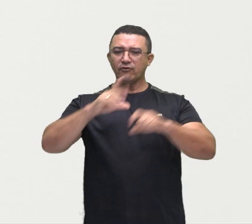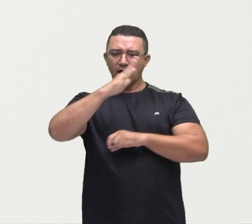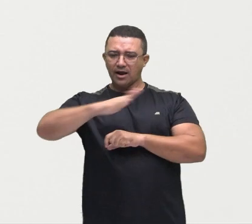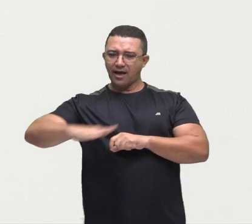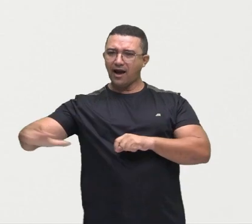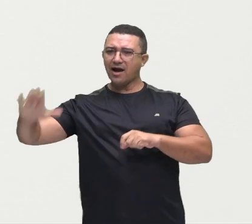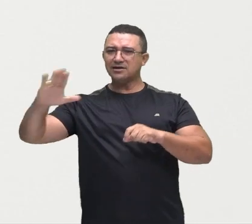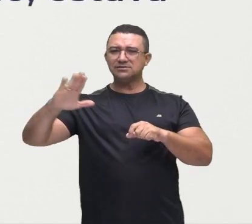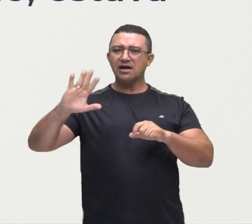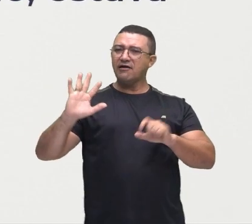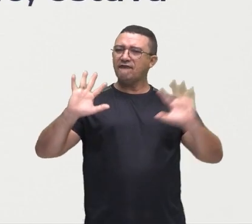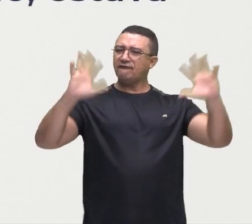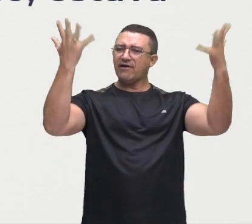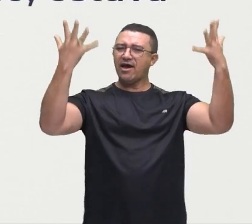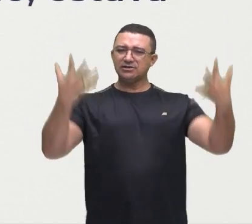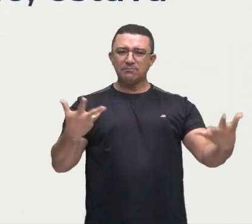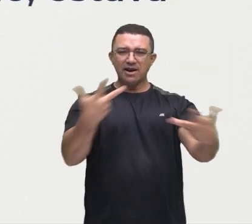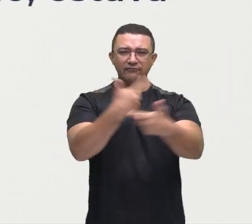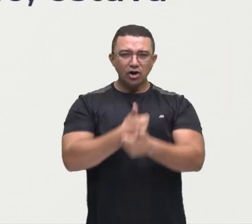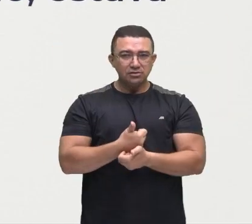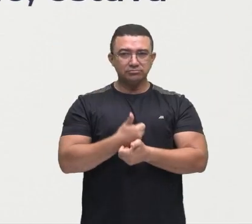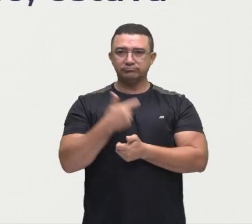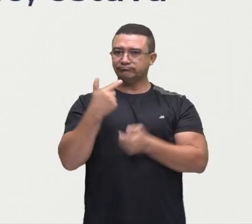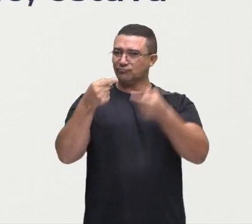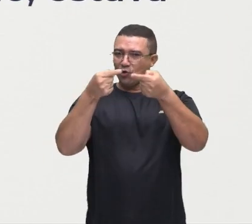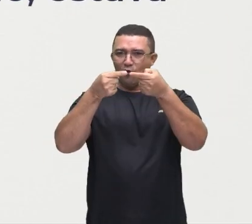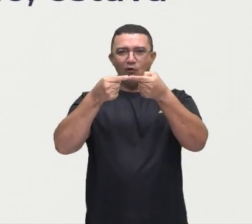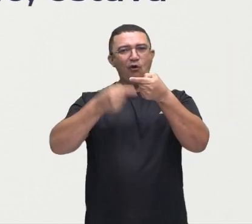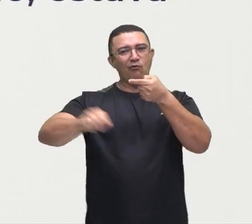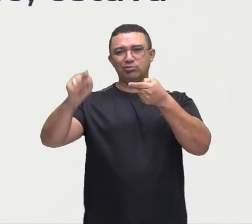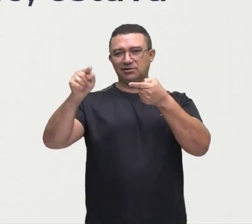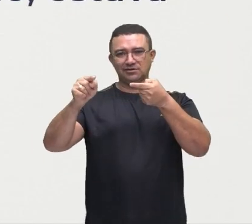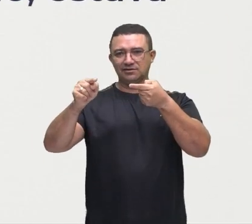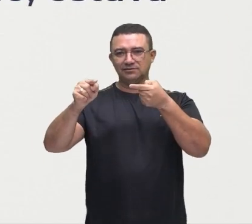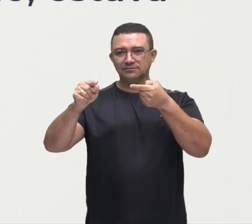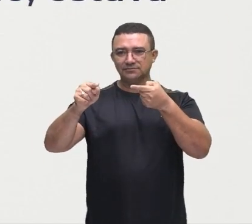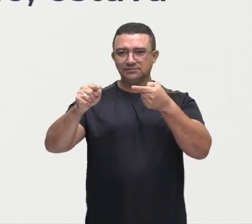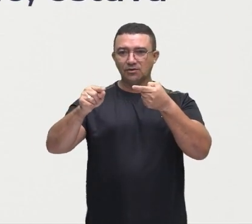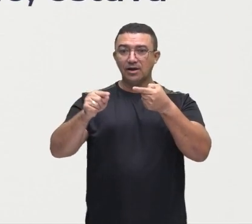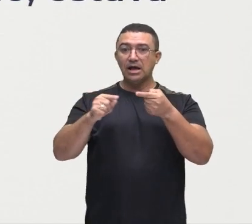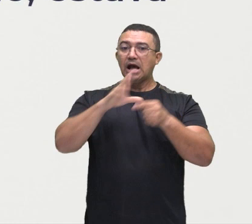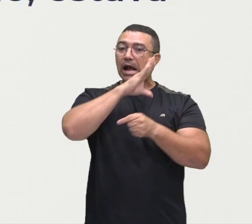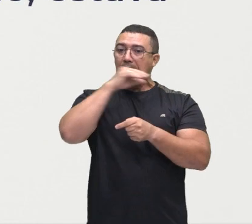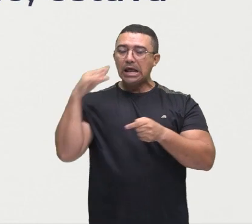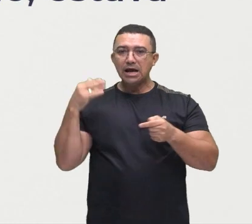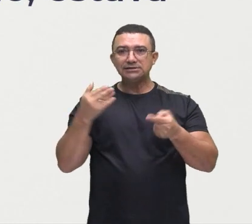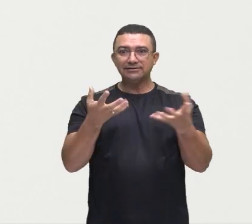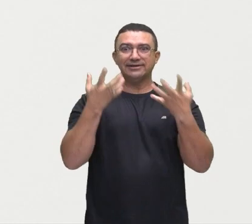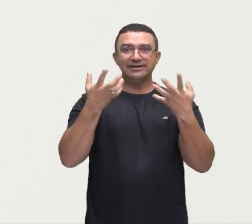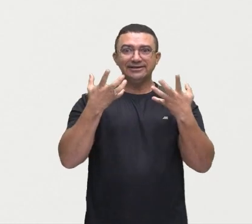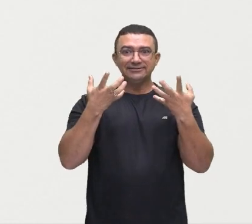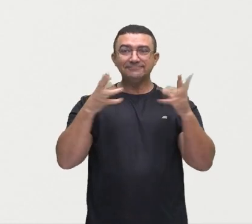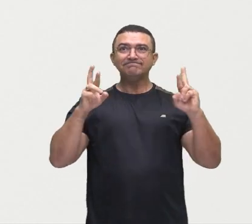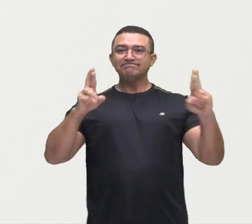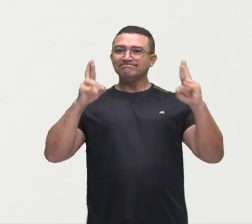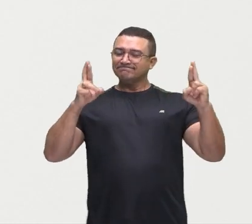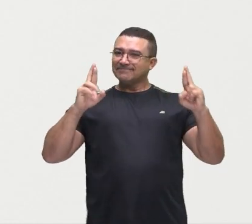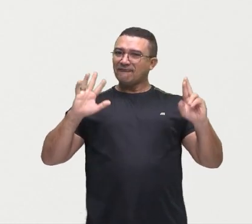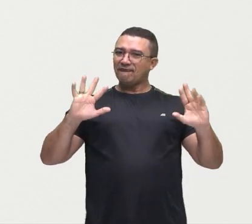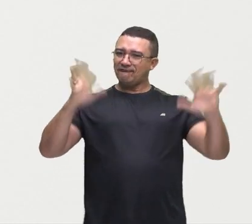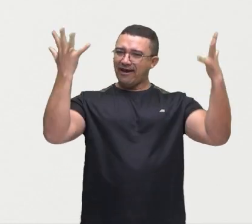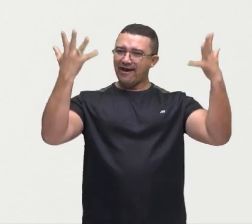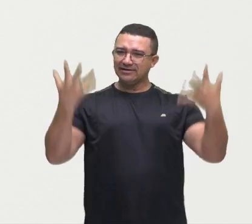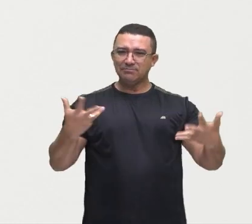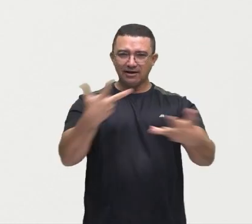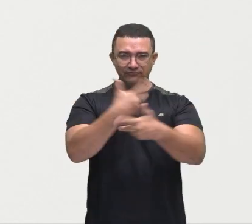ver com o nosso enunciado aqui. Havia no rosto de cada criança a expectativa de uma festa maravilhosa. Então já vou